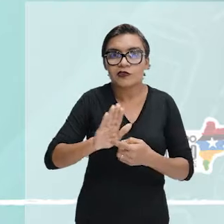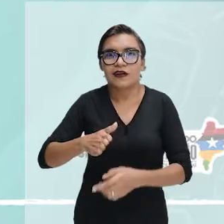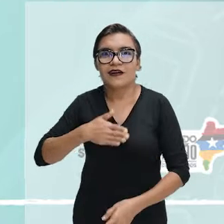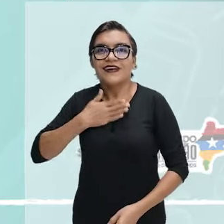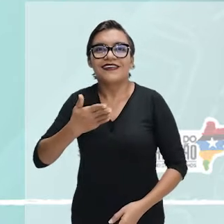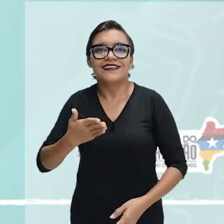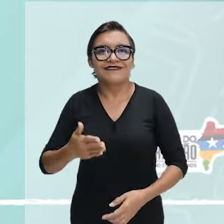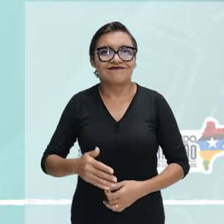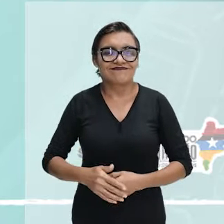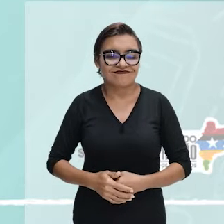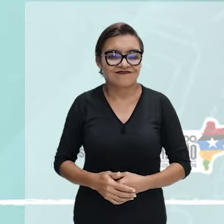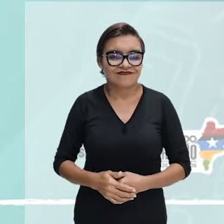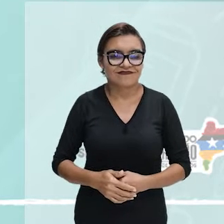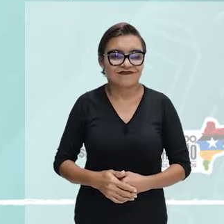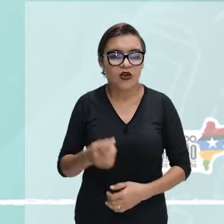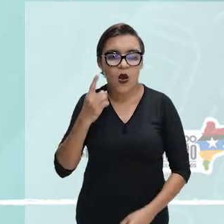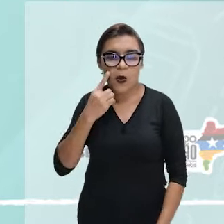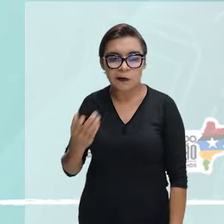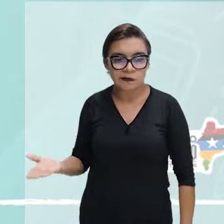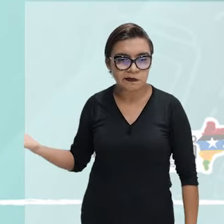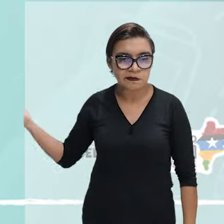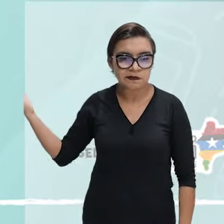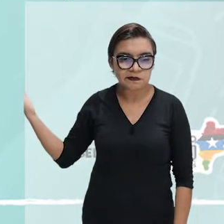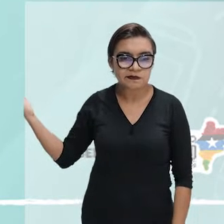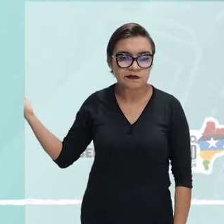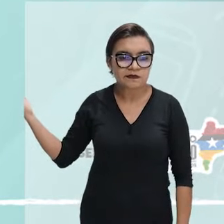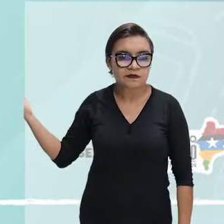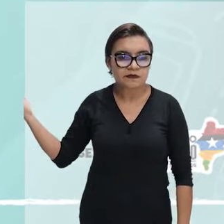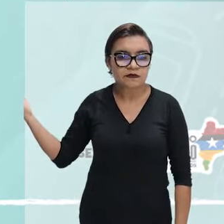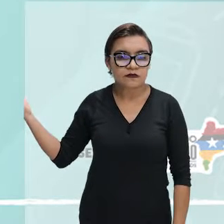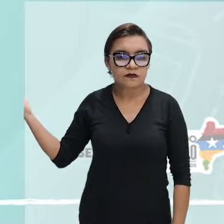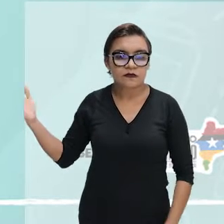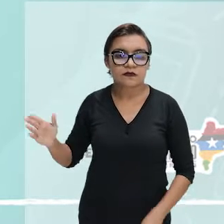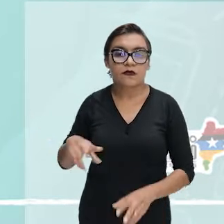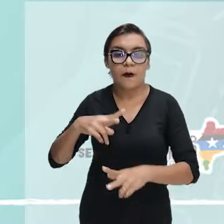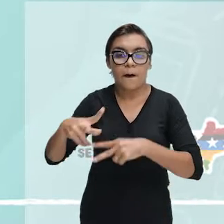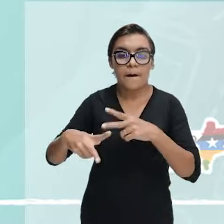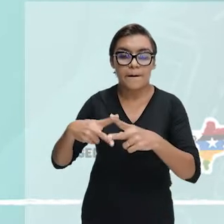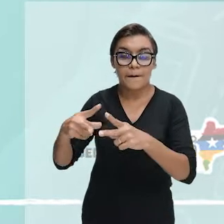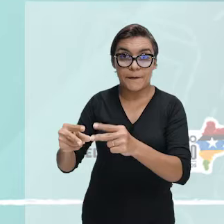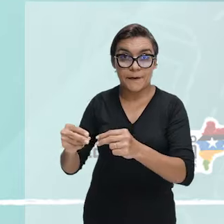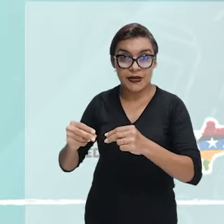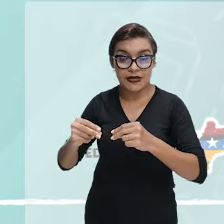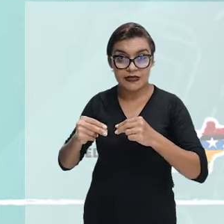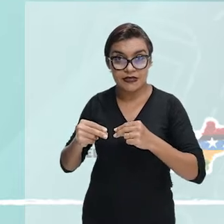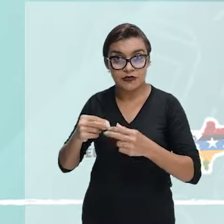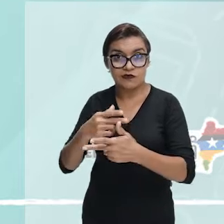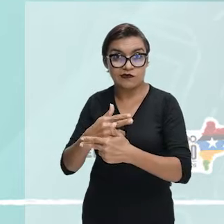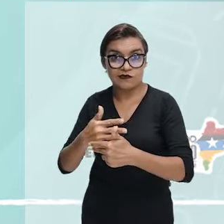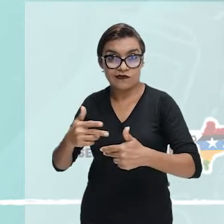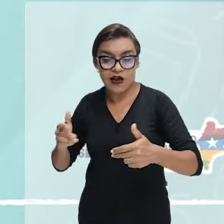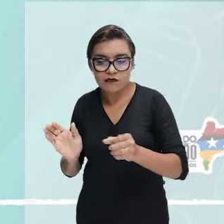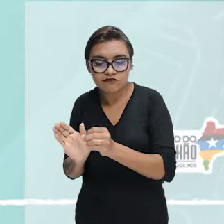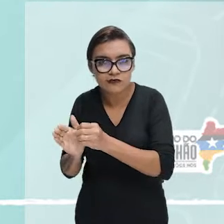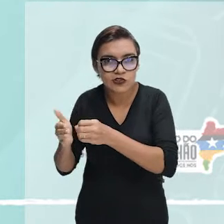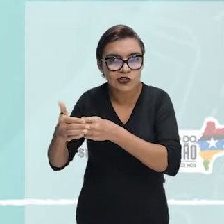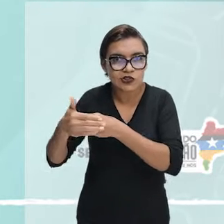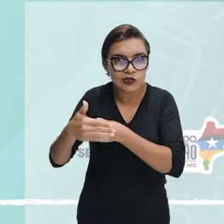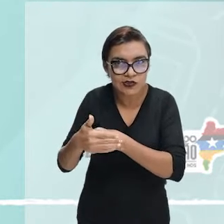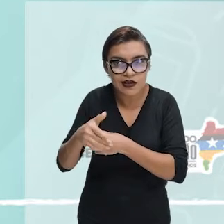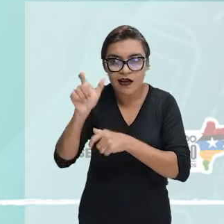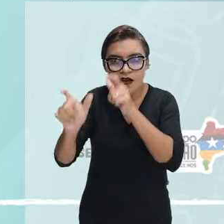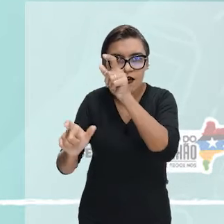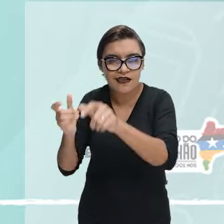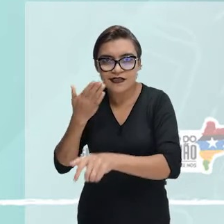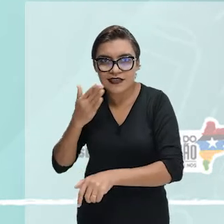surpresa. Ocultaram los regalos para que los niños no los vieram. Esconderam os presentes para que